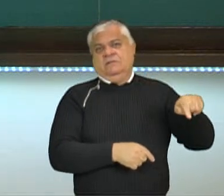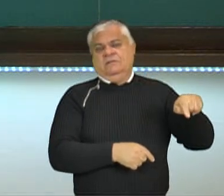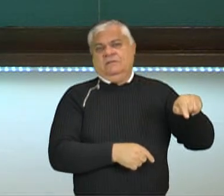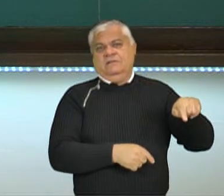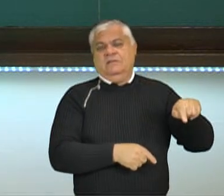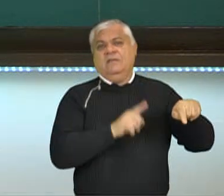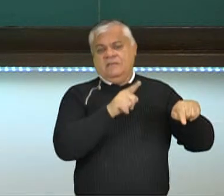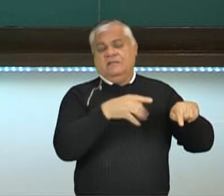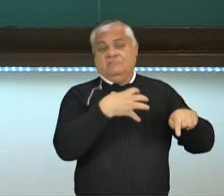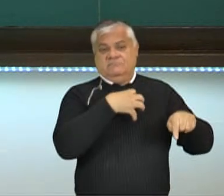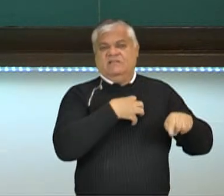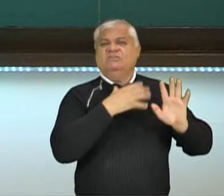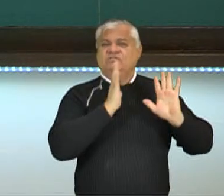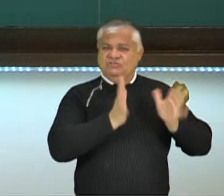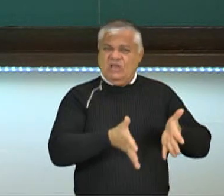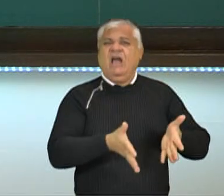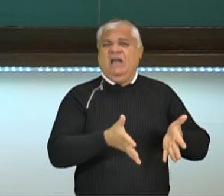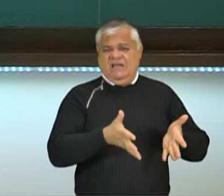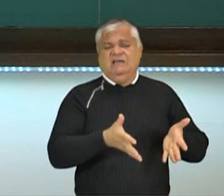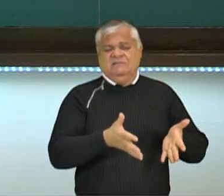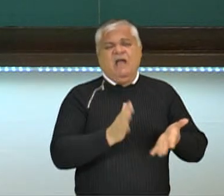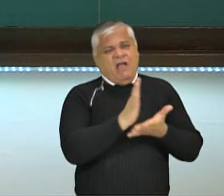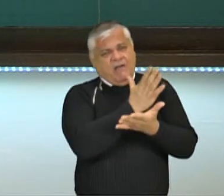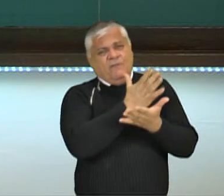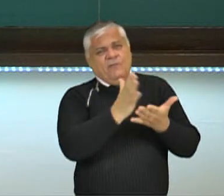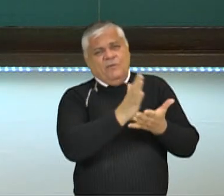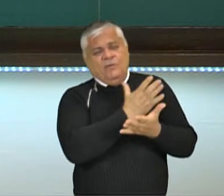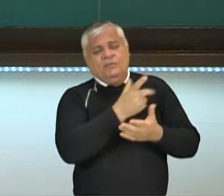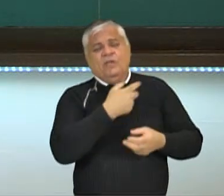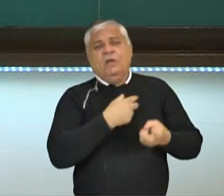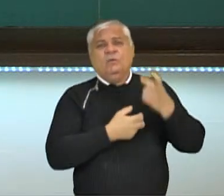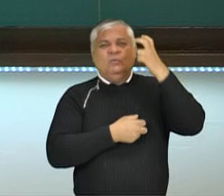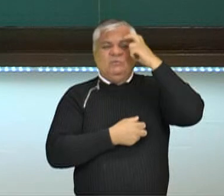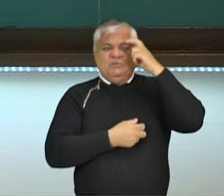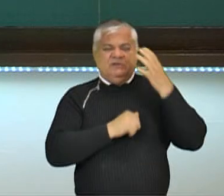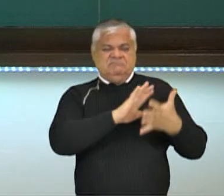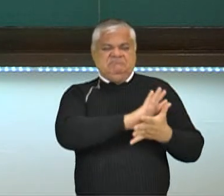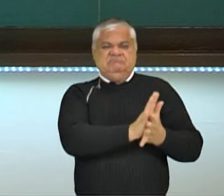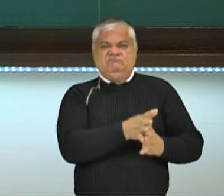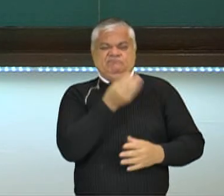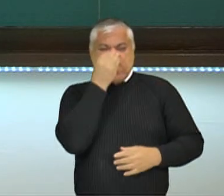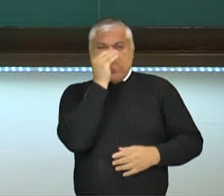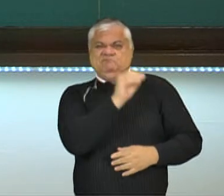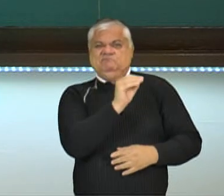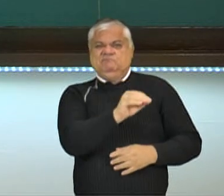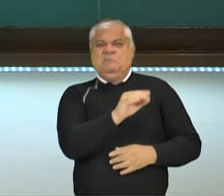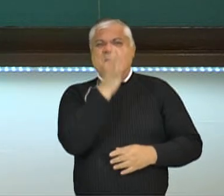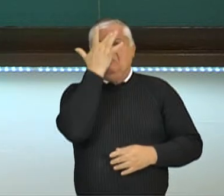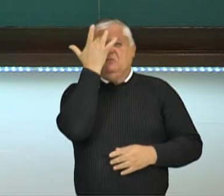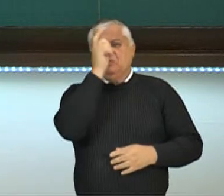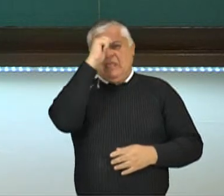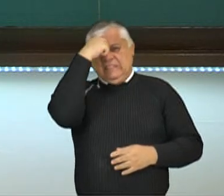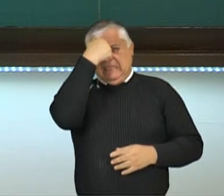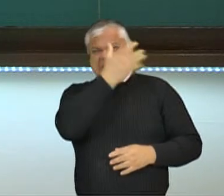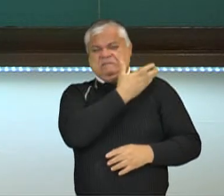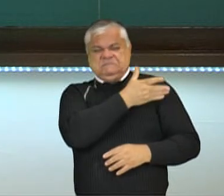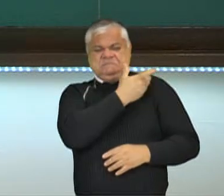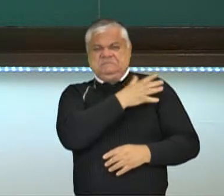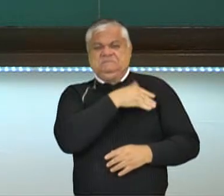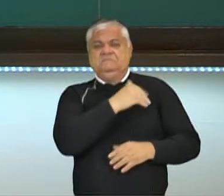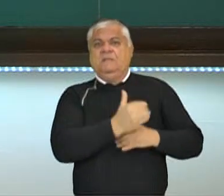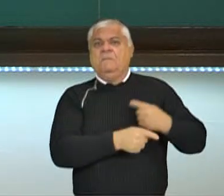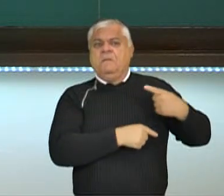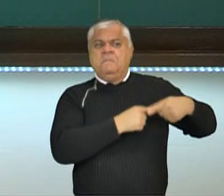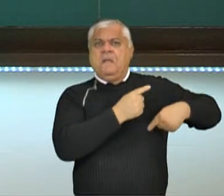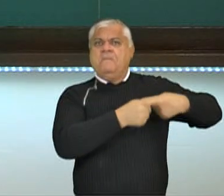elas tinham, uma parte dessas pessoas, a cultura de discriminar os negros. E isso foi de geração em